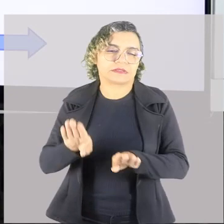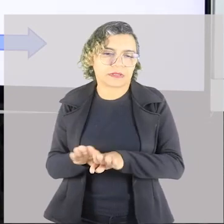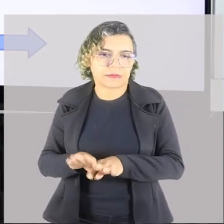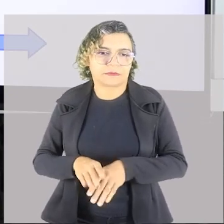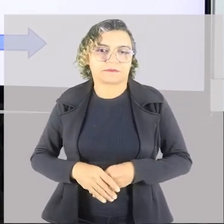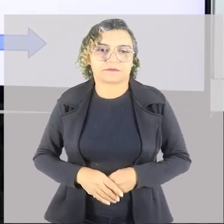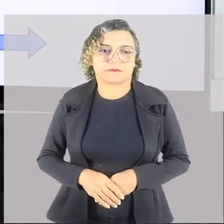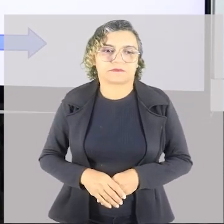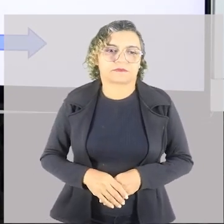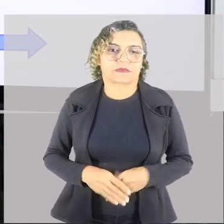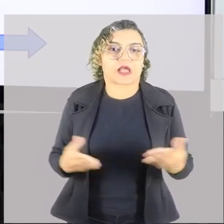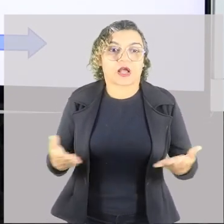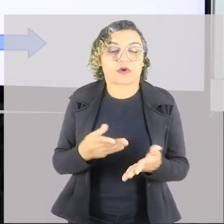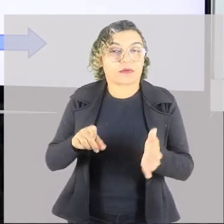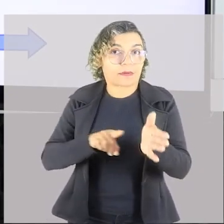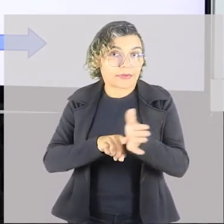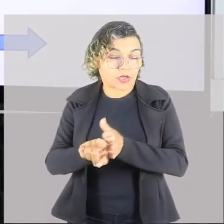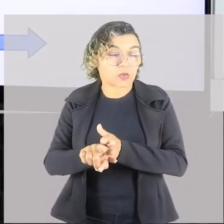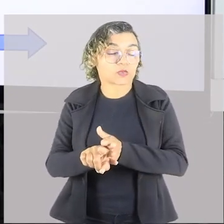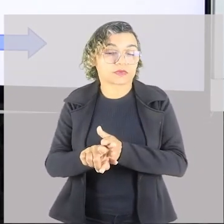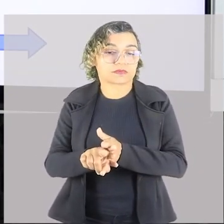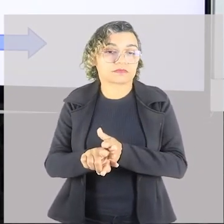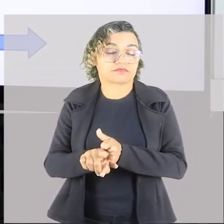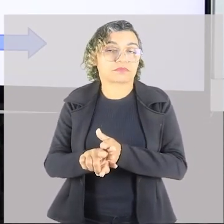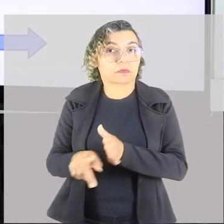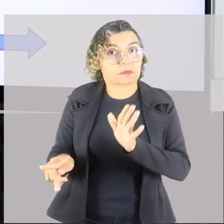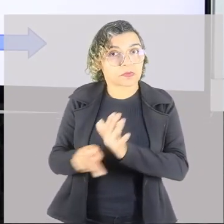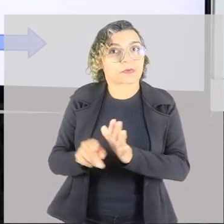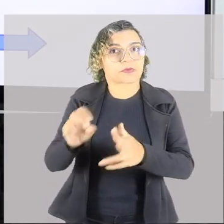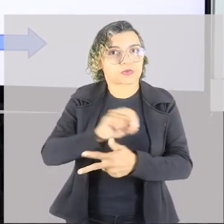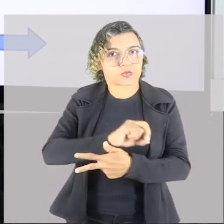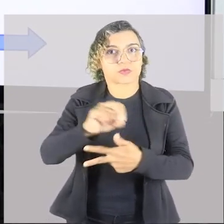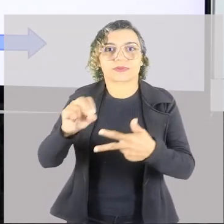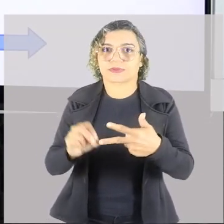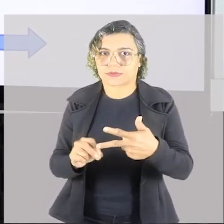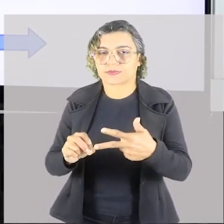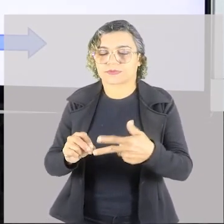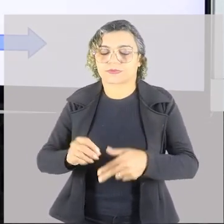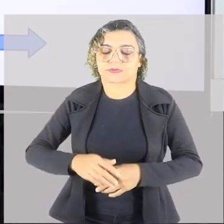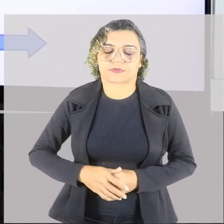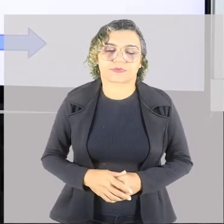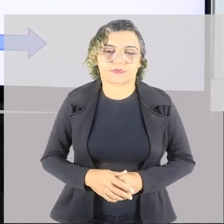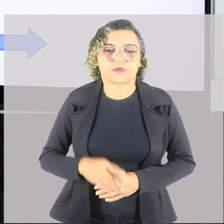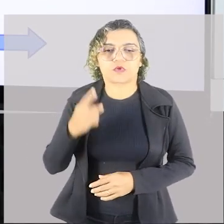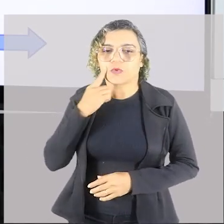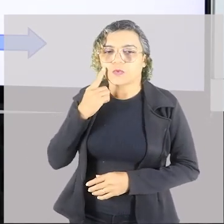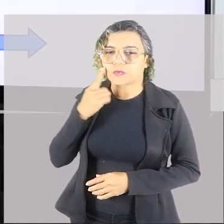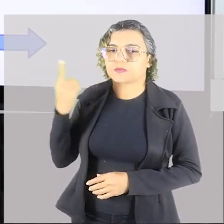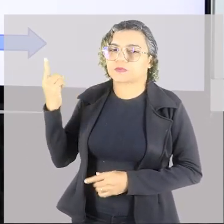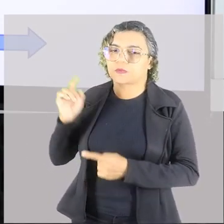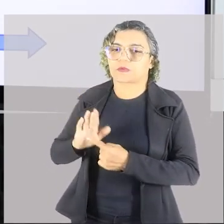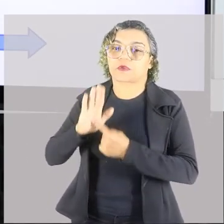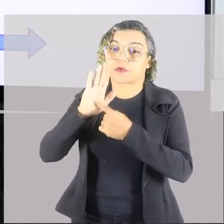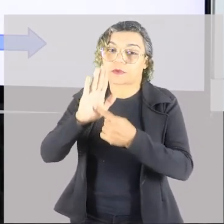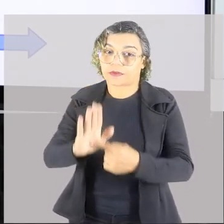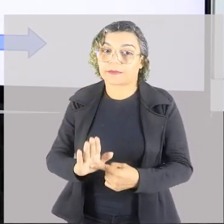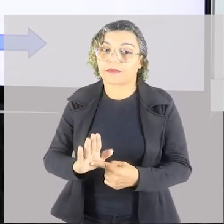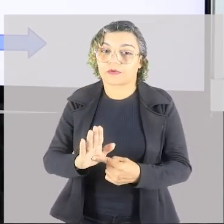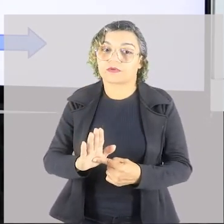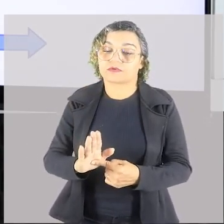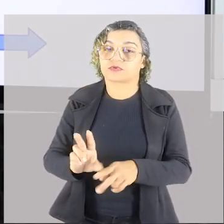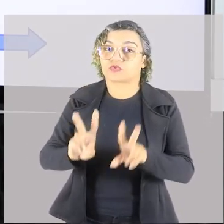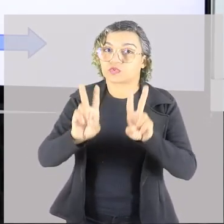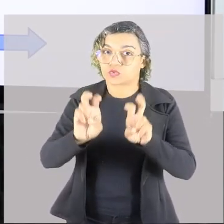aí a gente tem uma questão, para finalizar a aula, que é uma questão que caiu no Enem, no Exame Nacional do Ensino Médio, e que traz aí essa ideia do